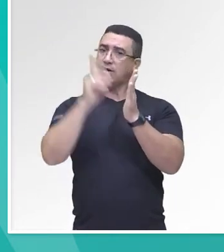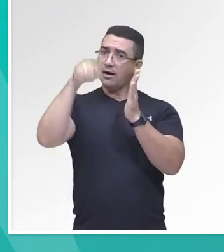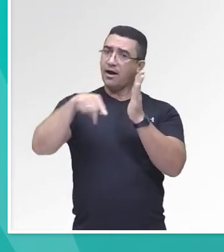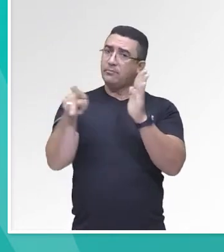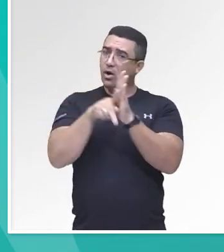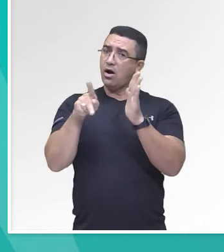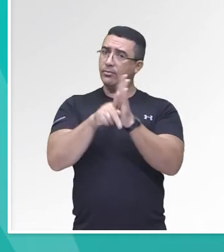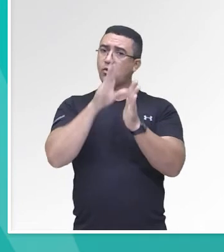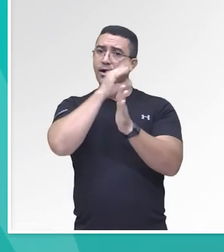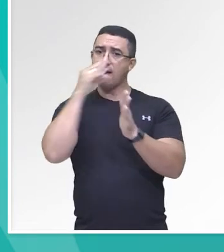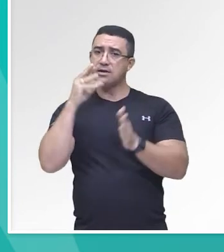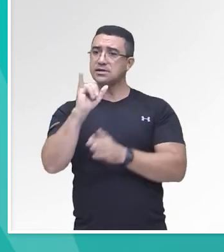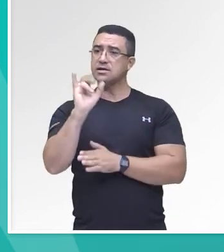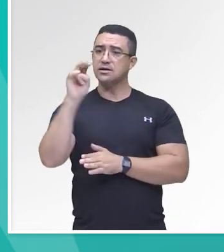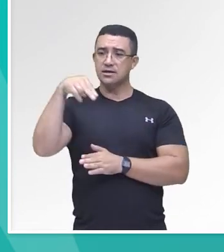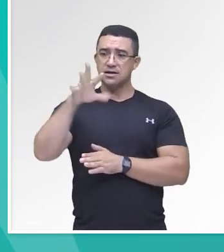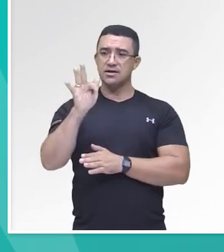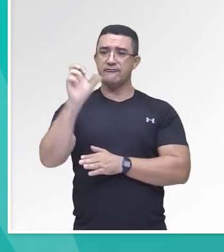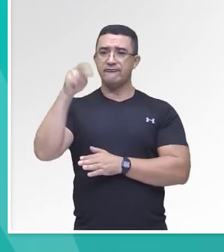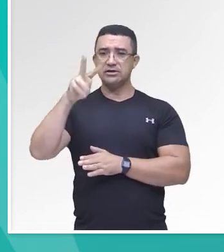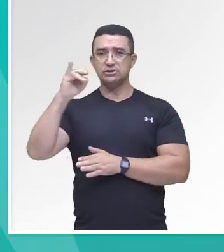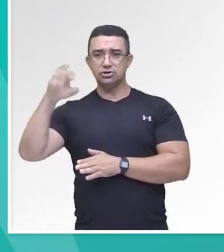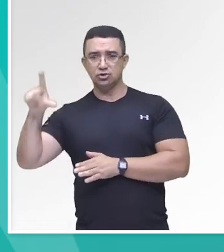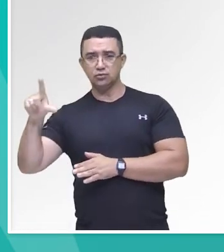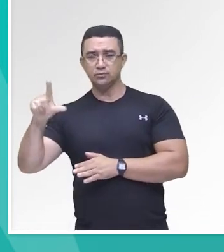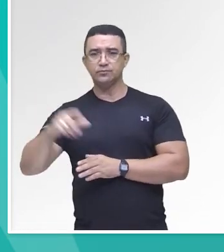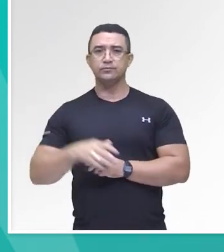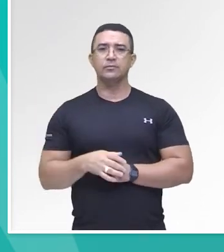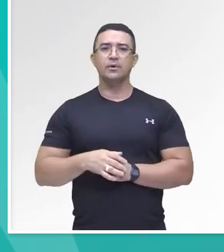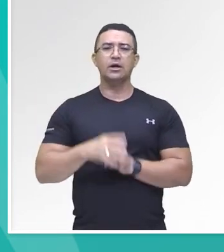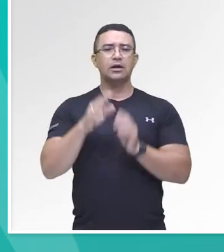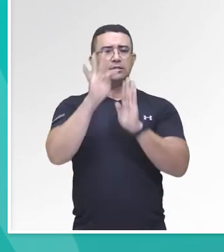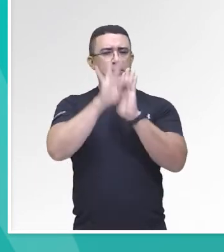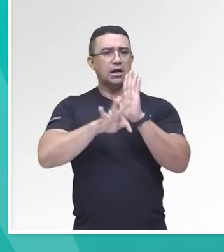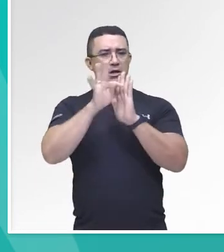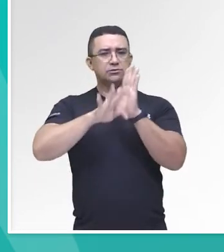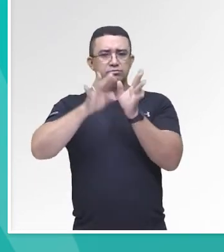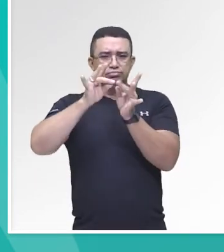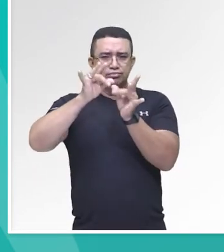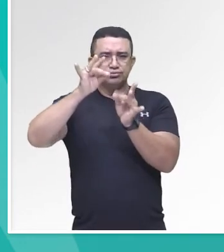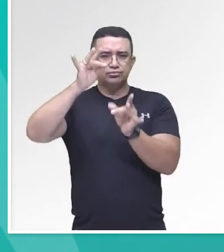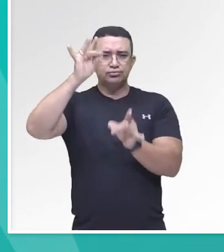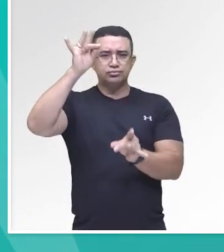Então, uma outra maneira de referenciar. E o texto segue.